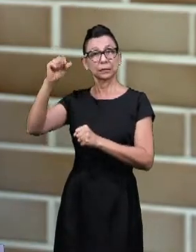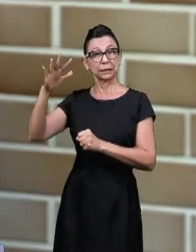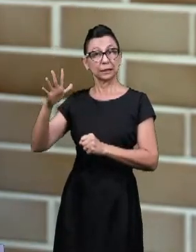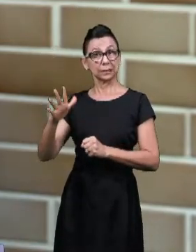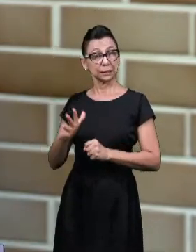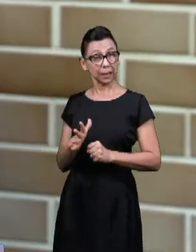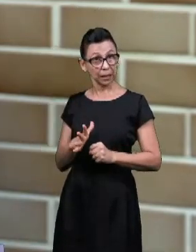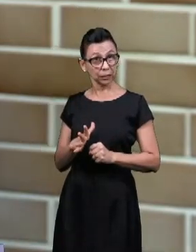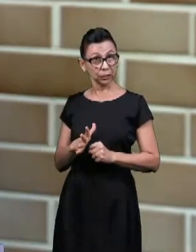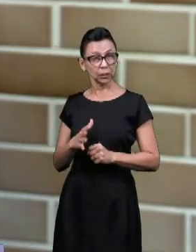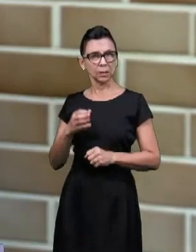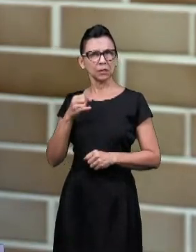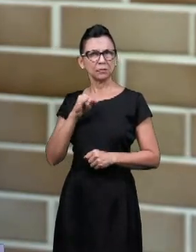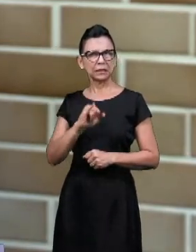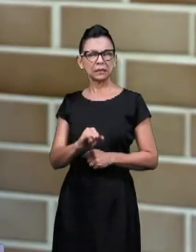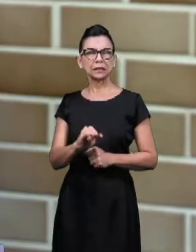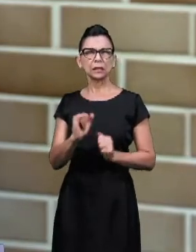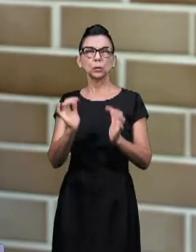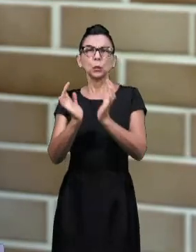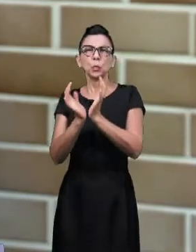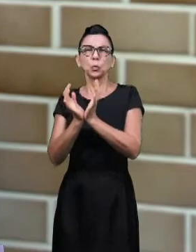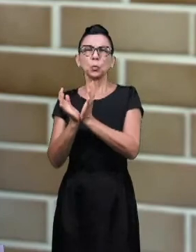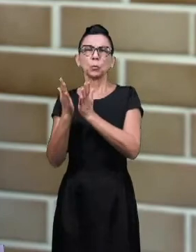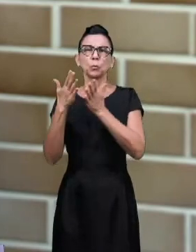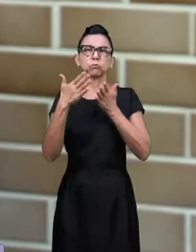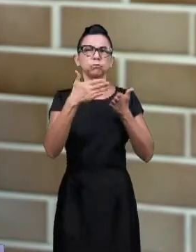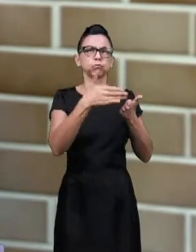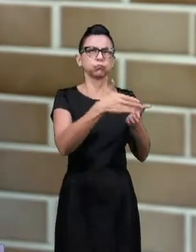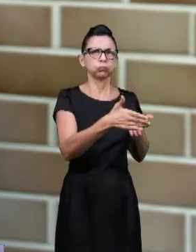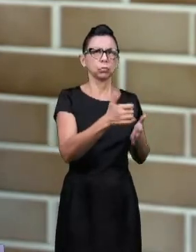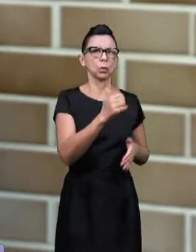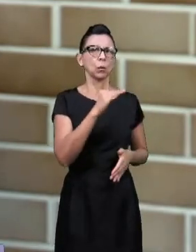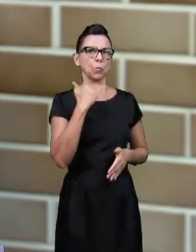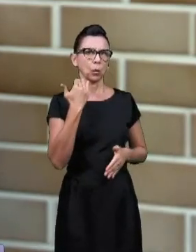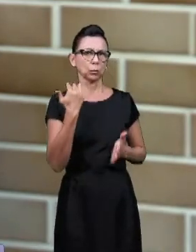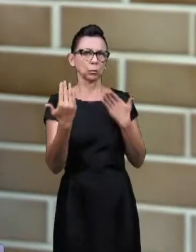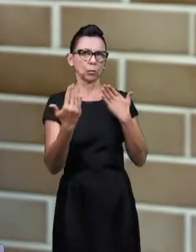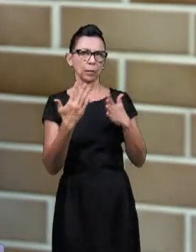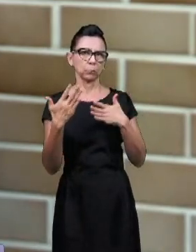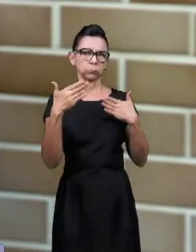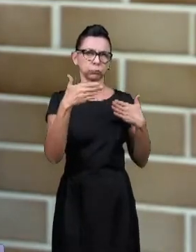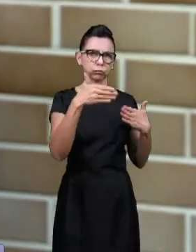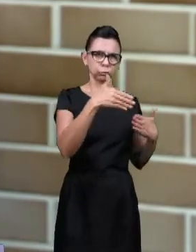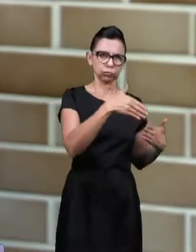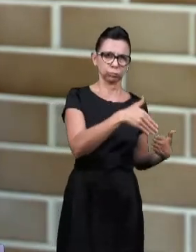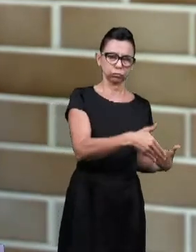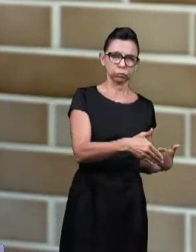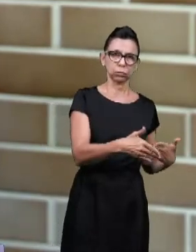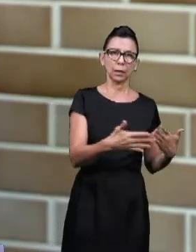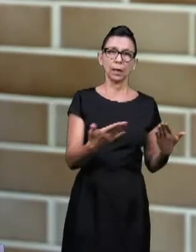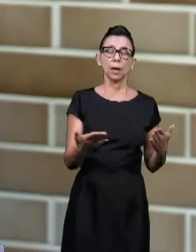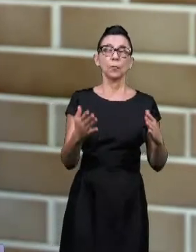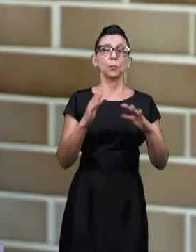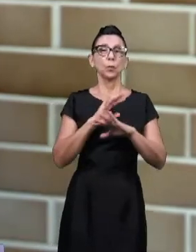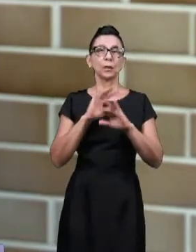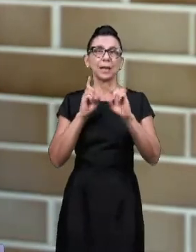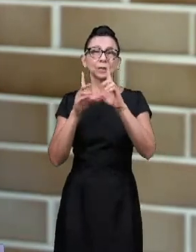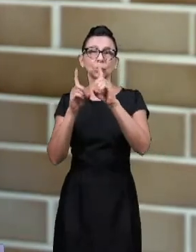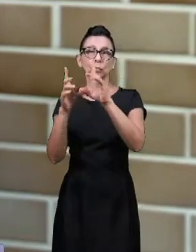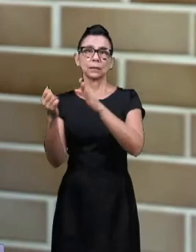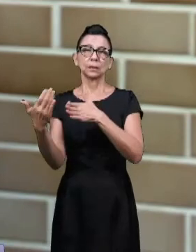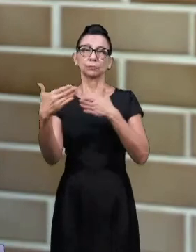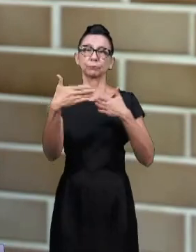quem estava morto eram aqueles que haviam se desviado da palavra, anunciando um evangelho voltado para o